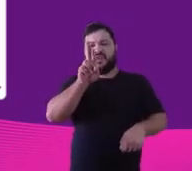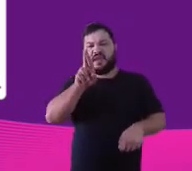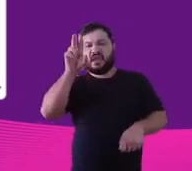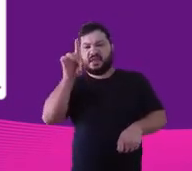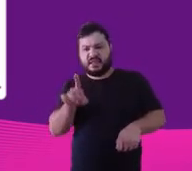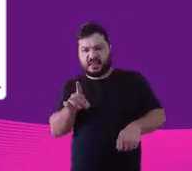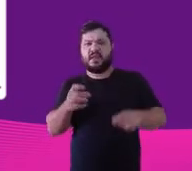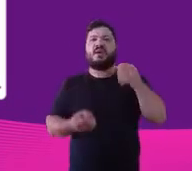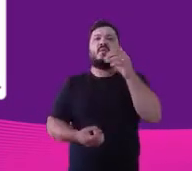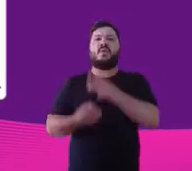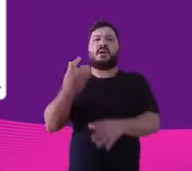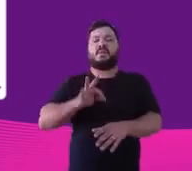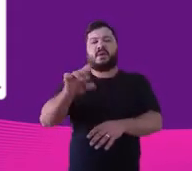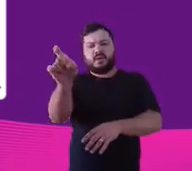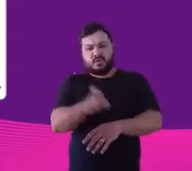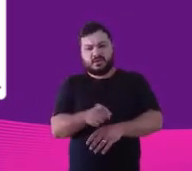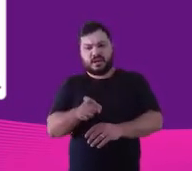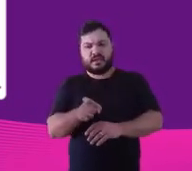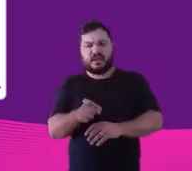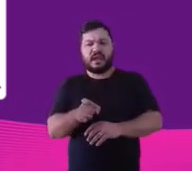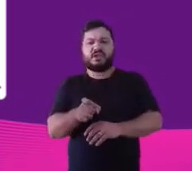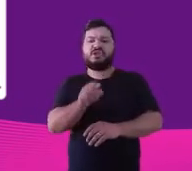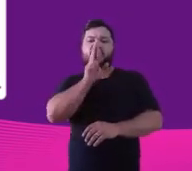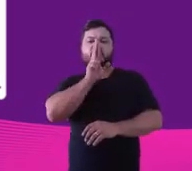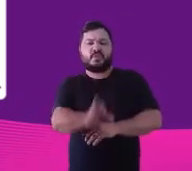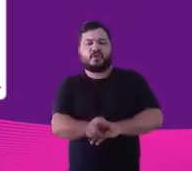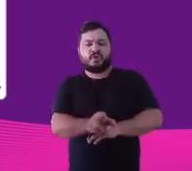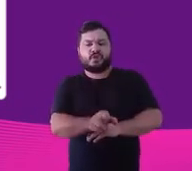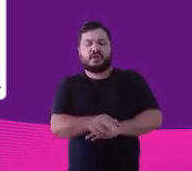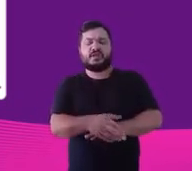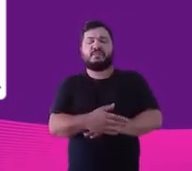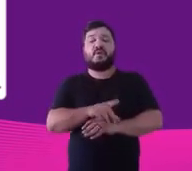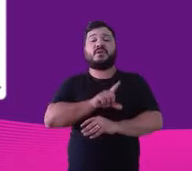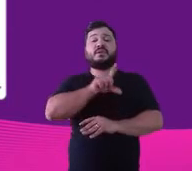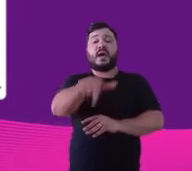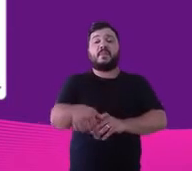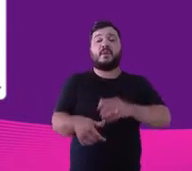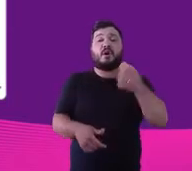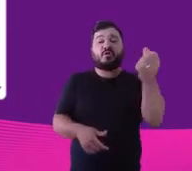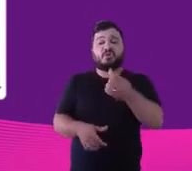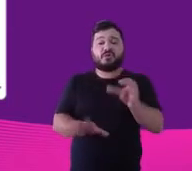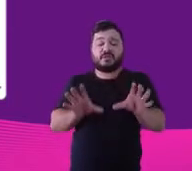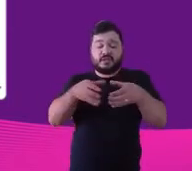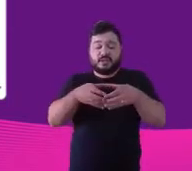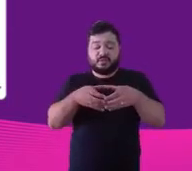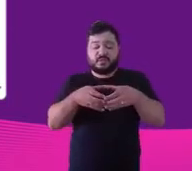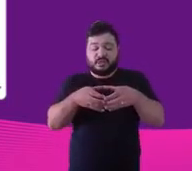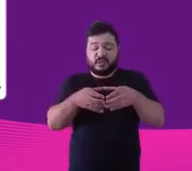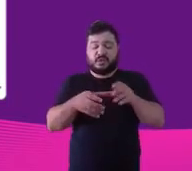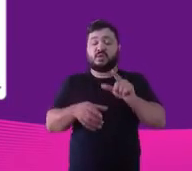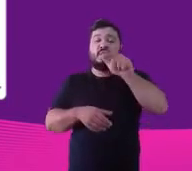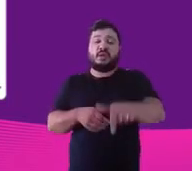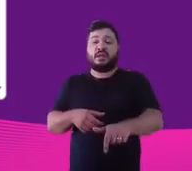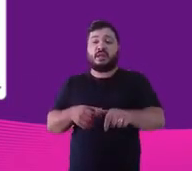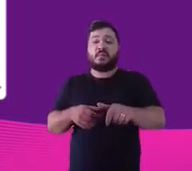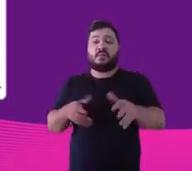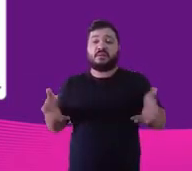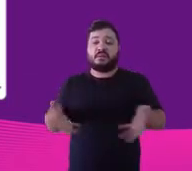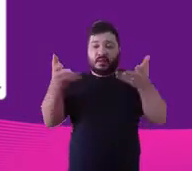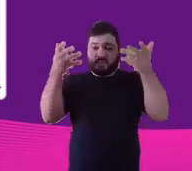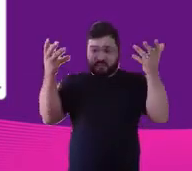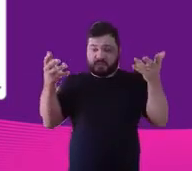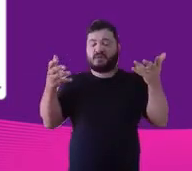o incremento na taxa é de resposta após de textos círculo né e depois do